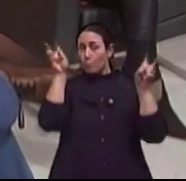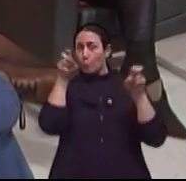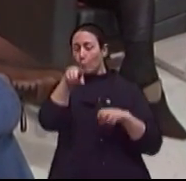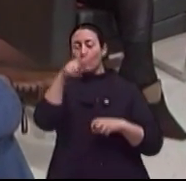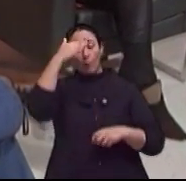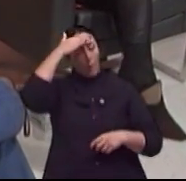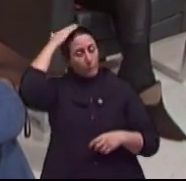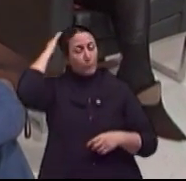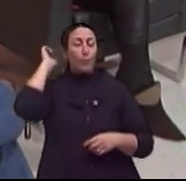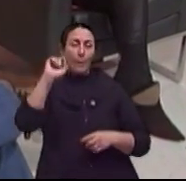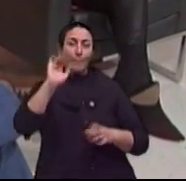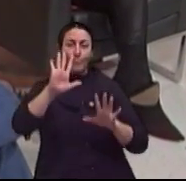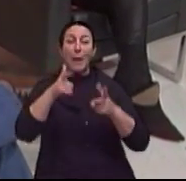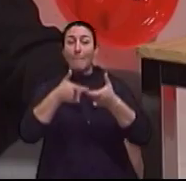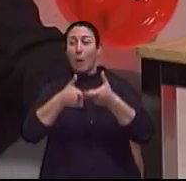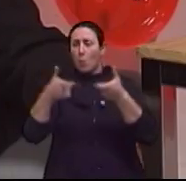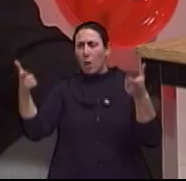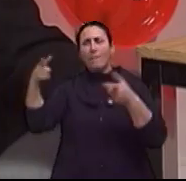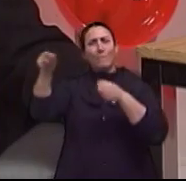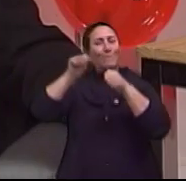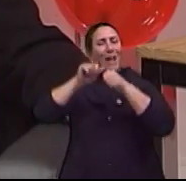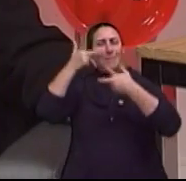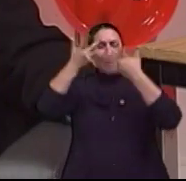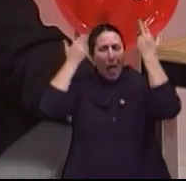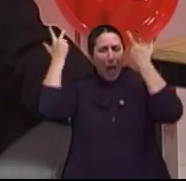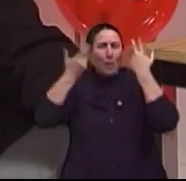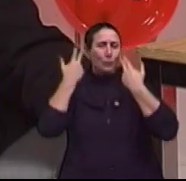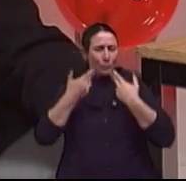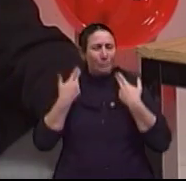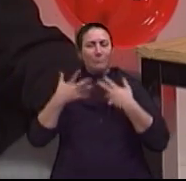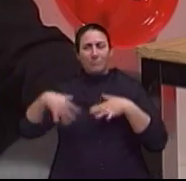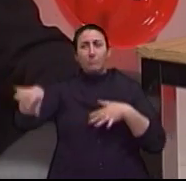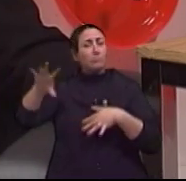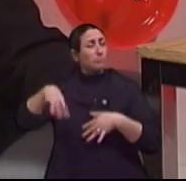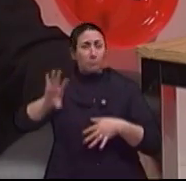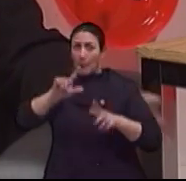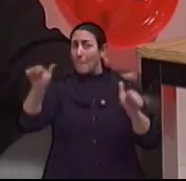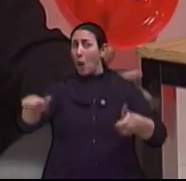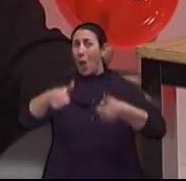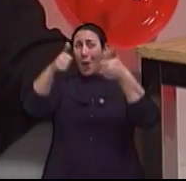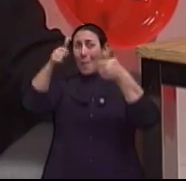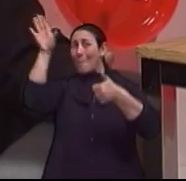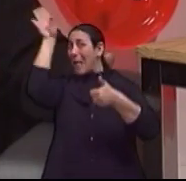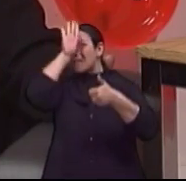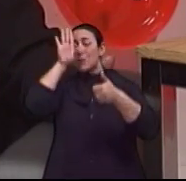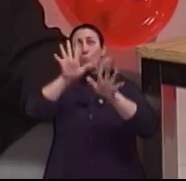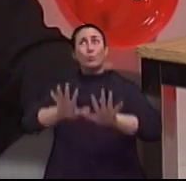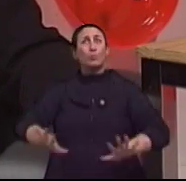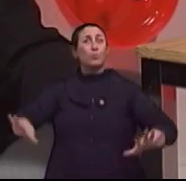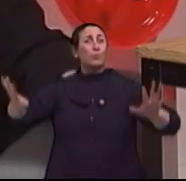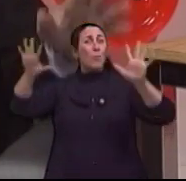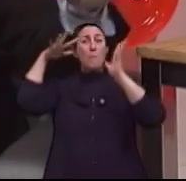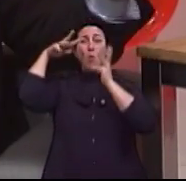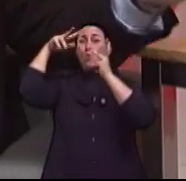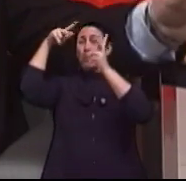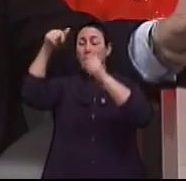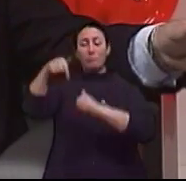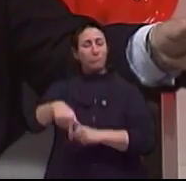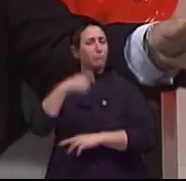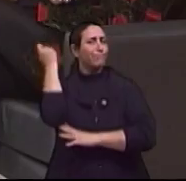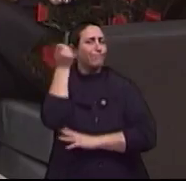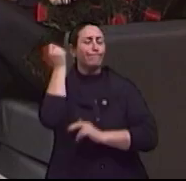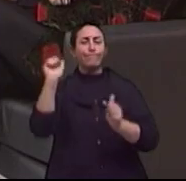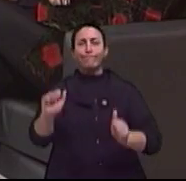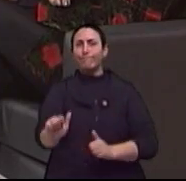comunidade de cirurgia plástica é uma das melhores do Brasil e do mundo Uhum Então a